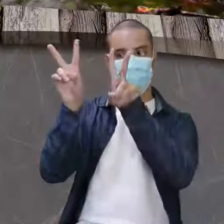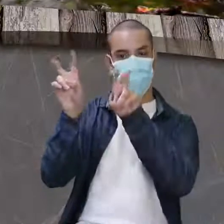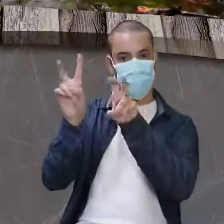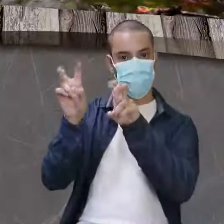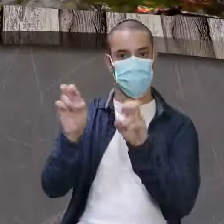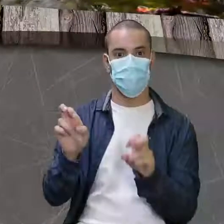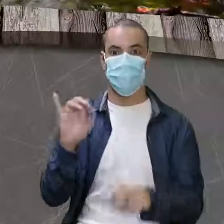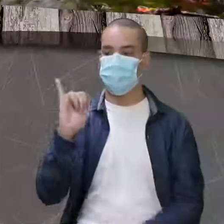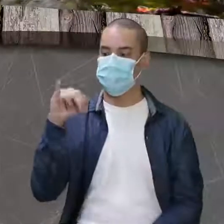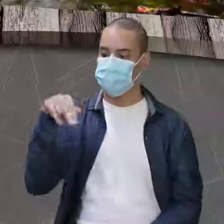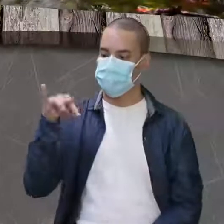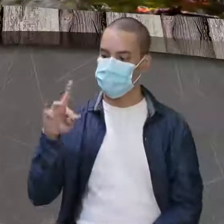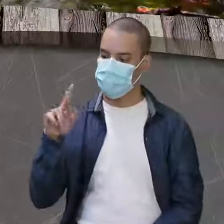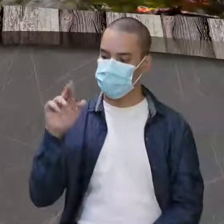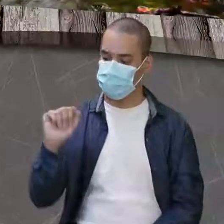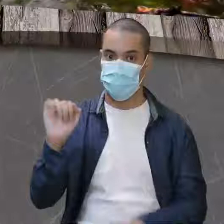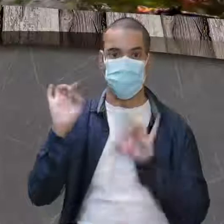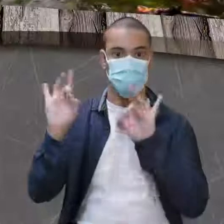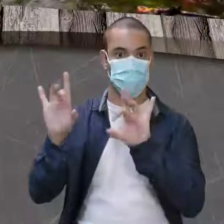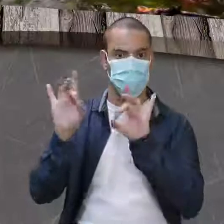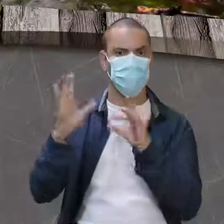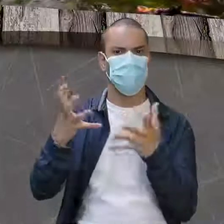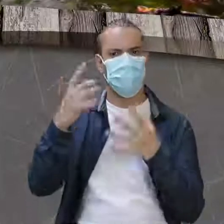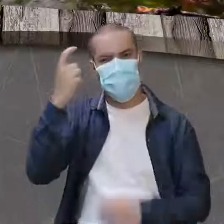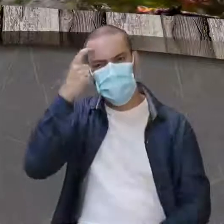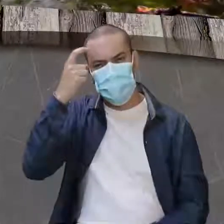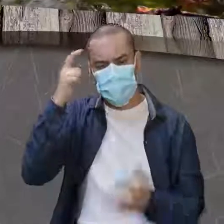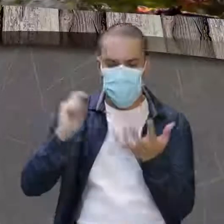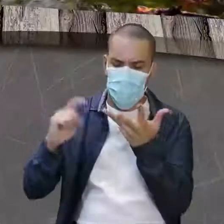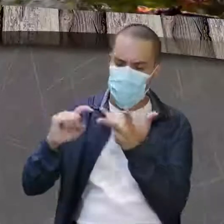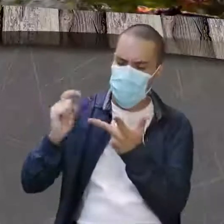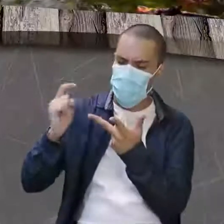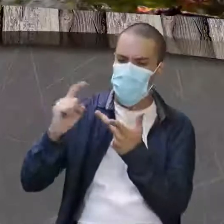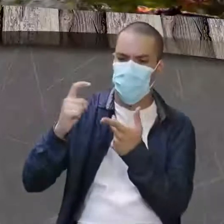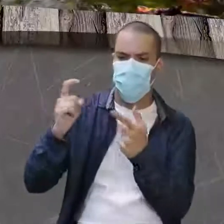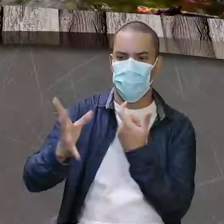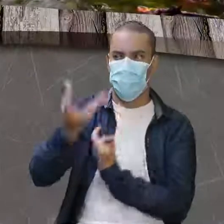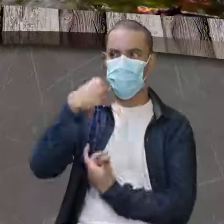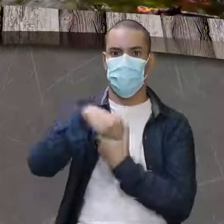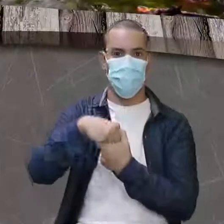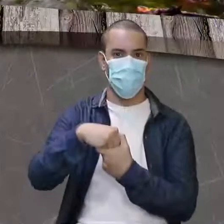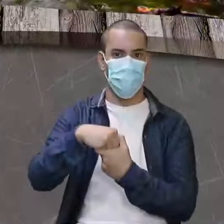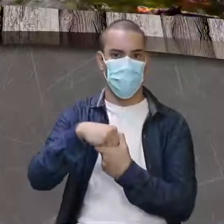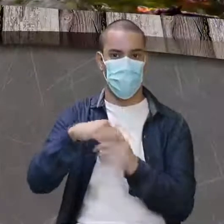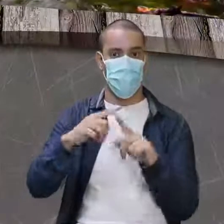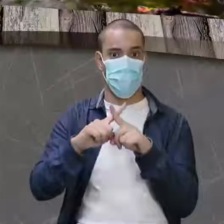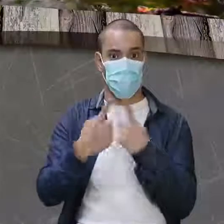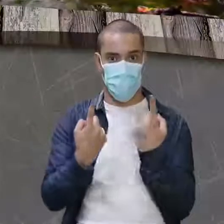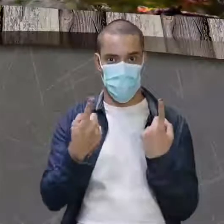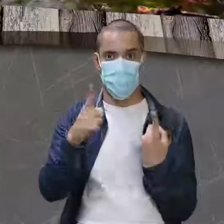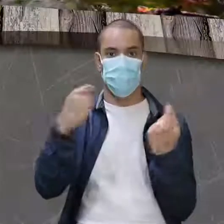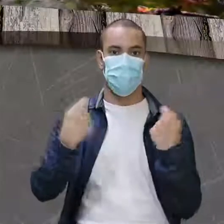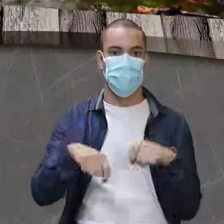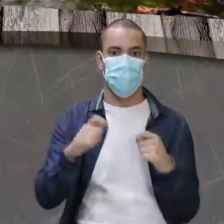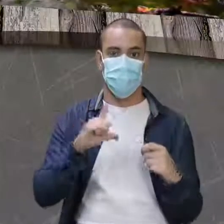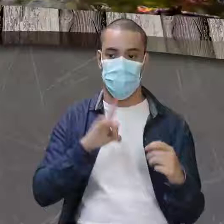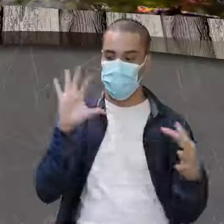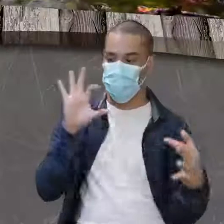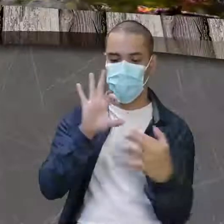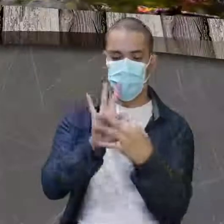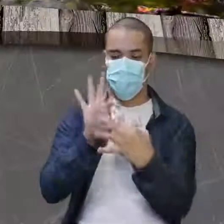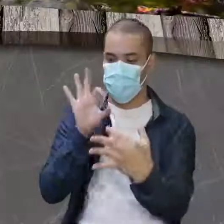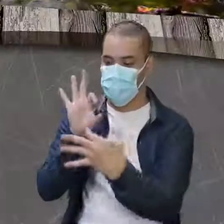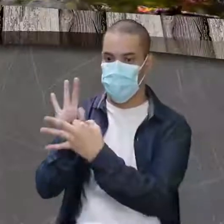relações intraespecíficas, eu quero que você pense em tudo isso junto e misturado, mas que você faça as